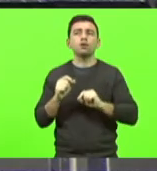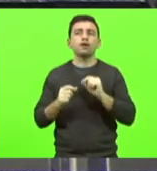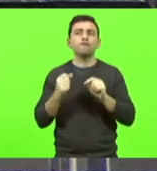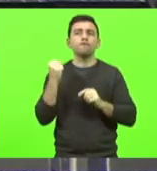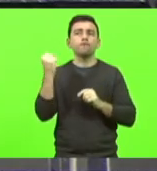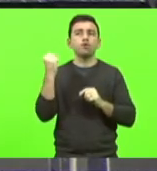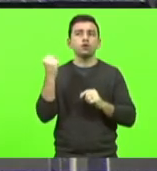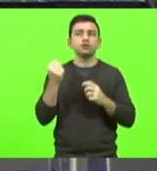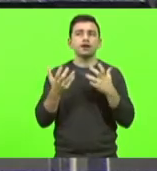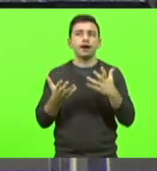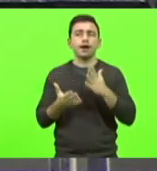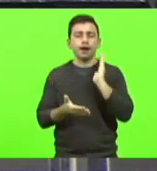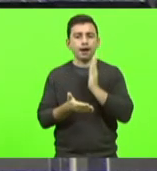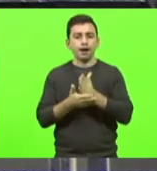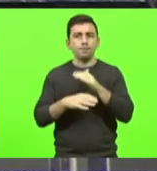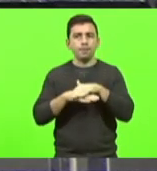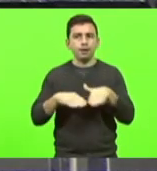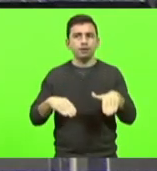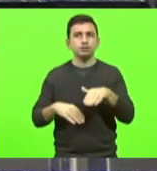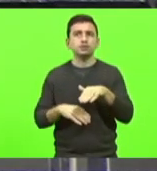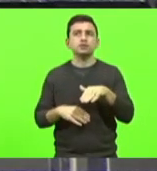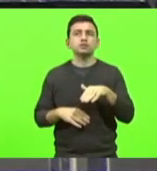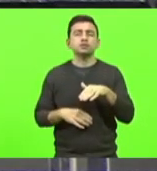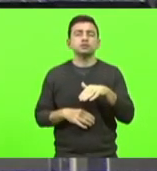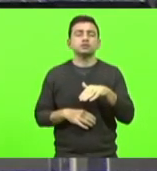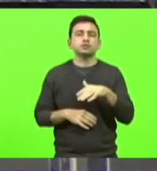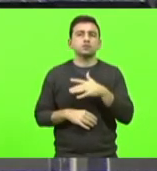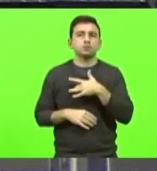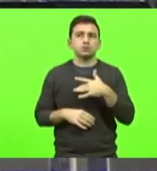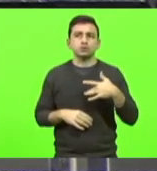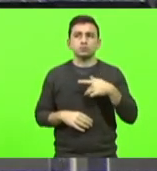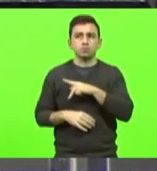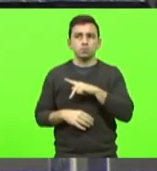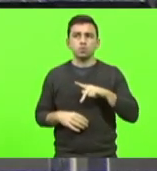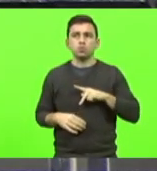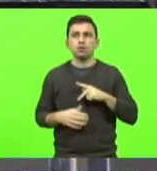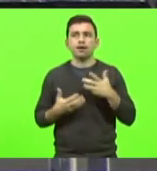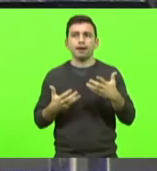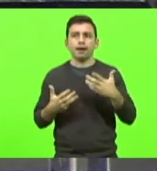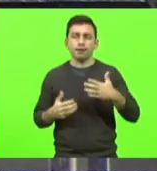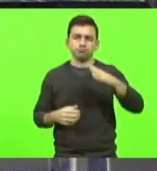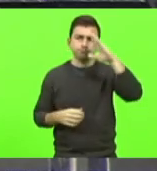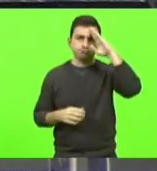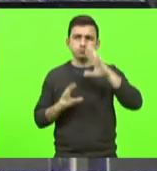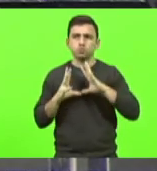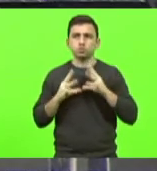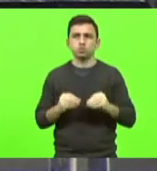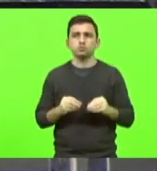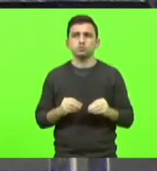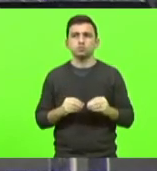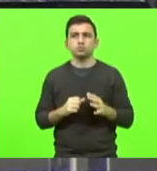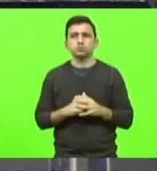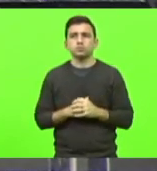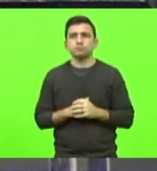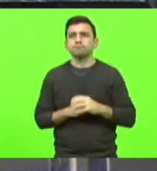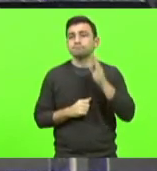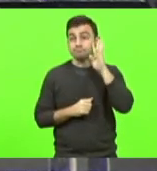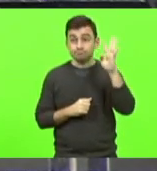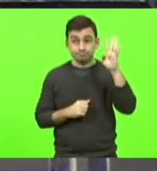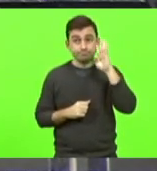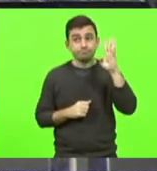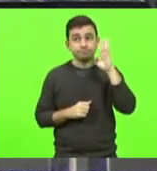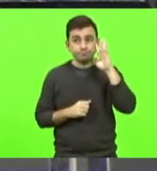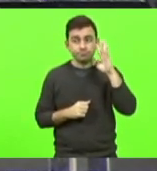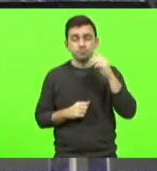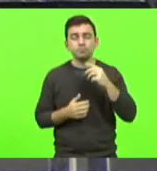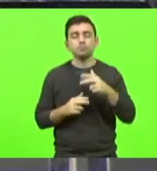acabar com a segurança pública e militarizar totalmente a segurança pública pensamos isso por isso